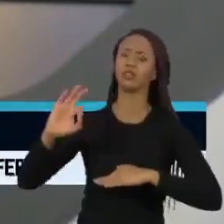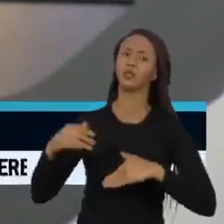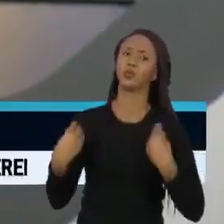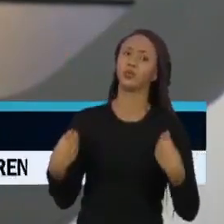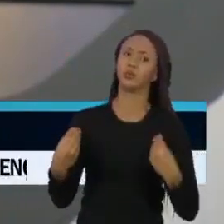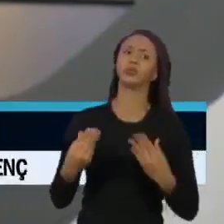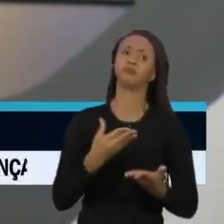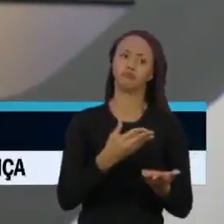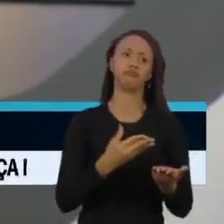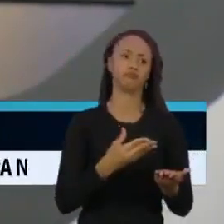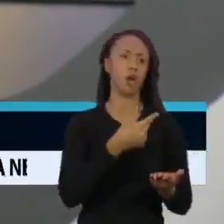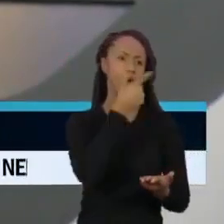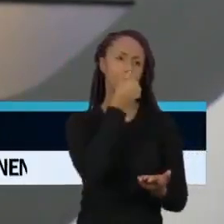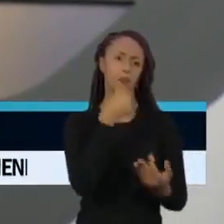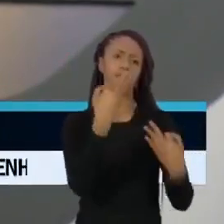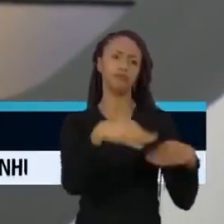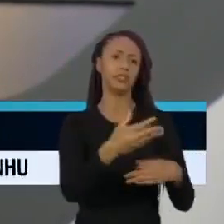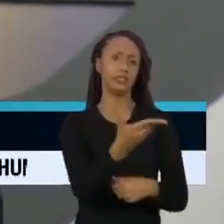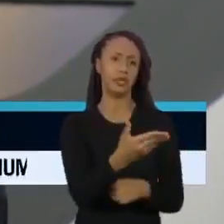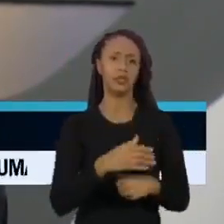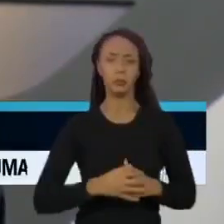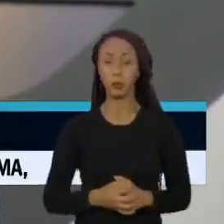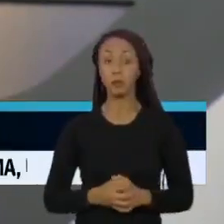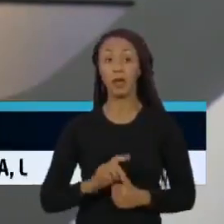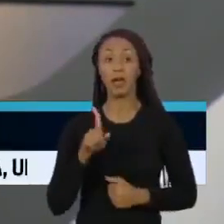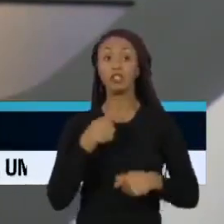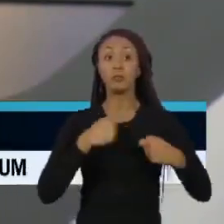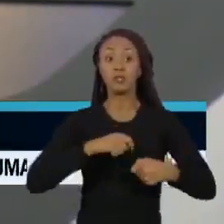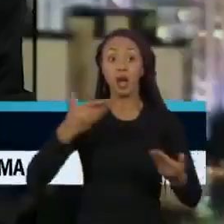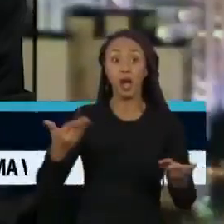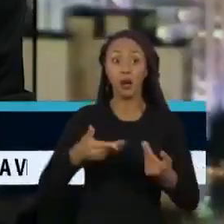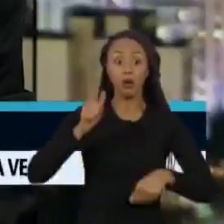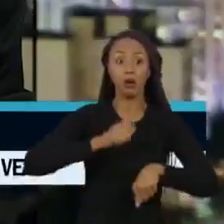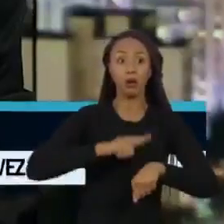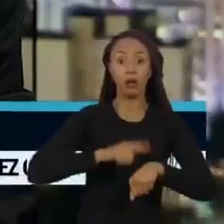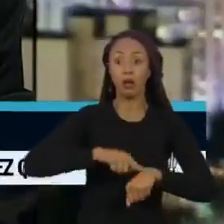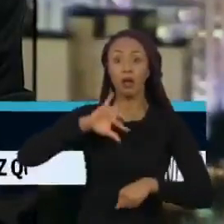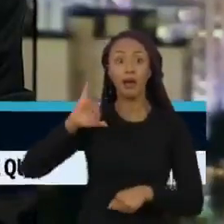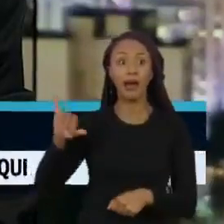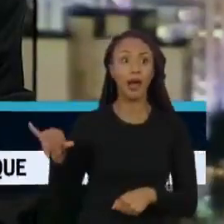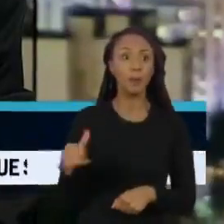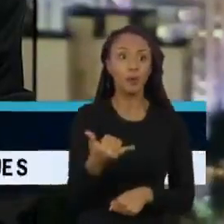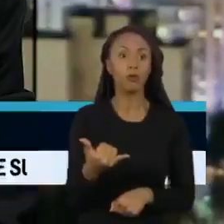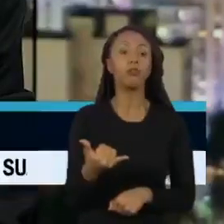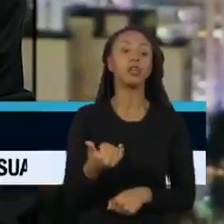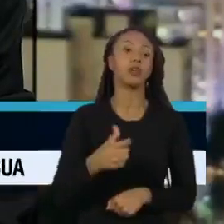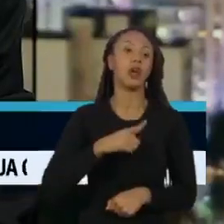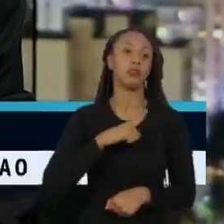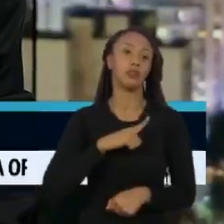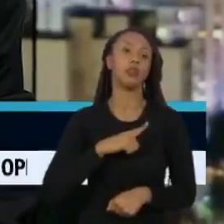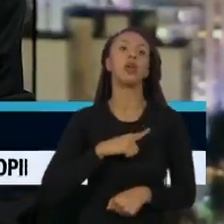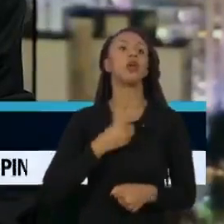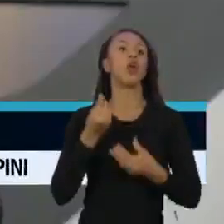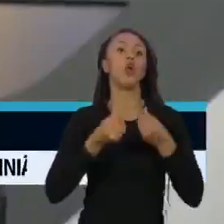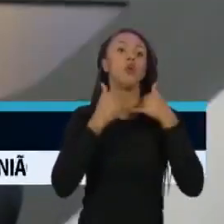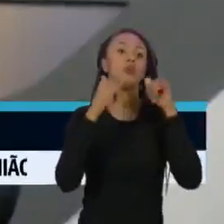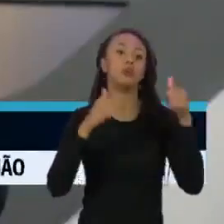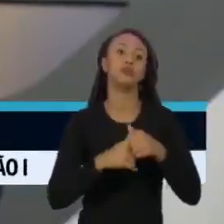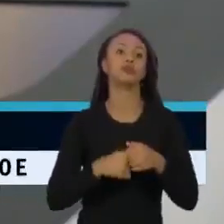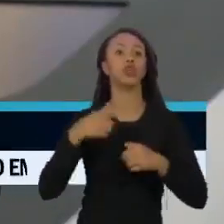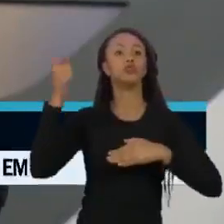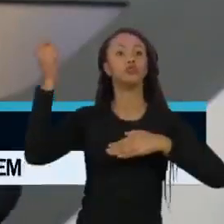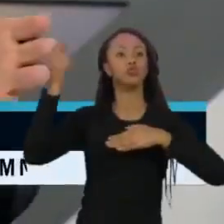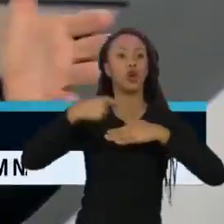Wemerson de toda a razão que nós precisamos aproveitar Nossa fã tagem comparativa em energia solar em energia